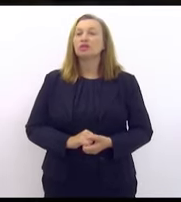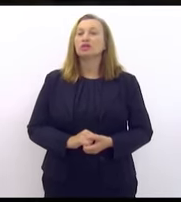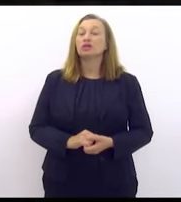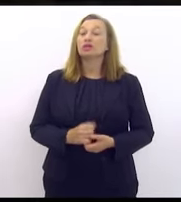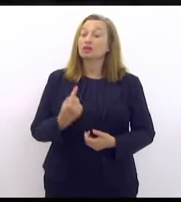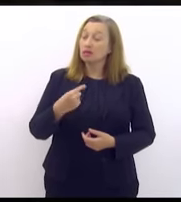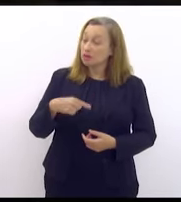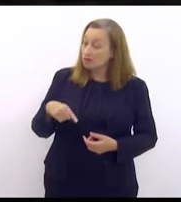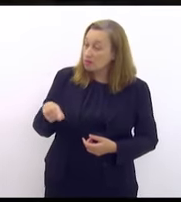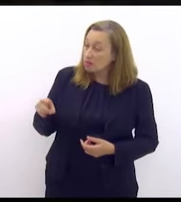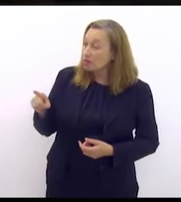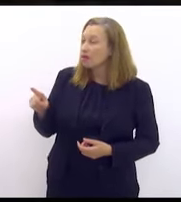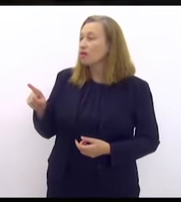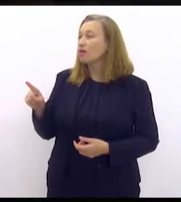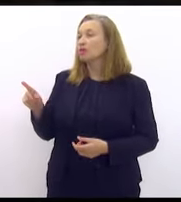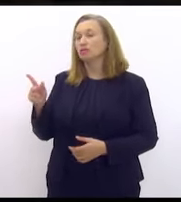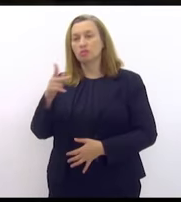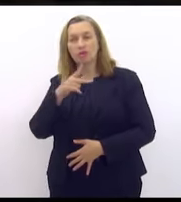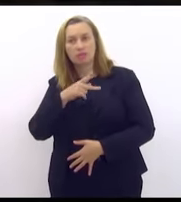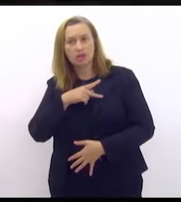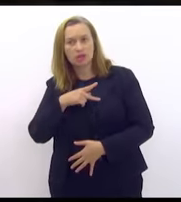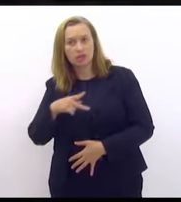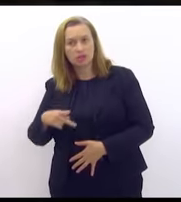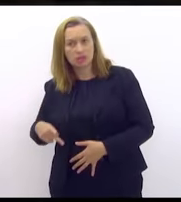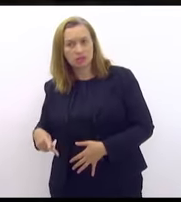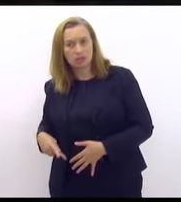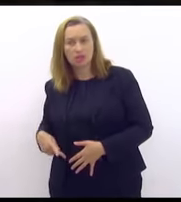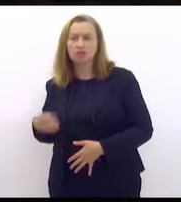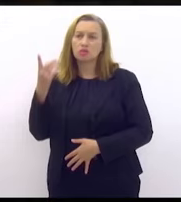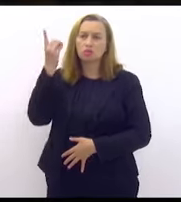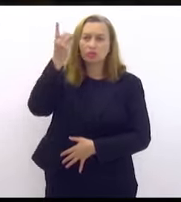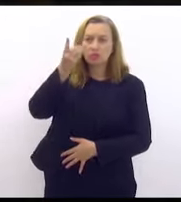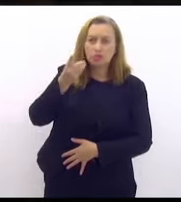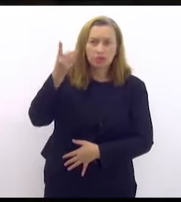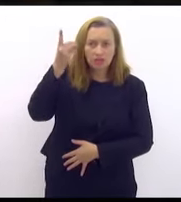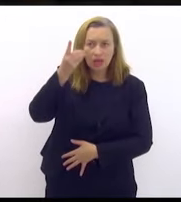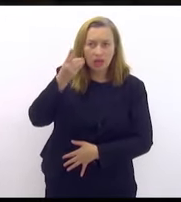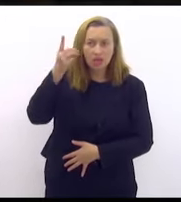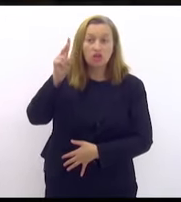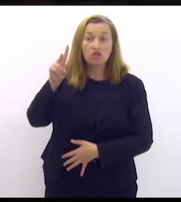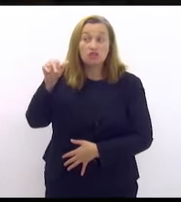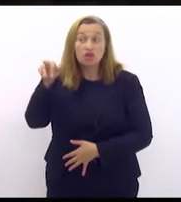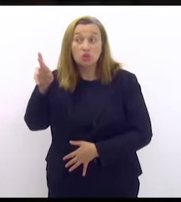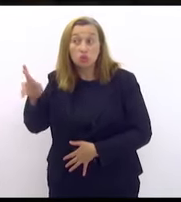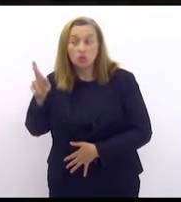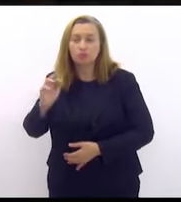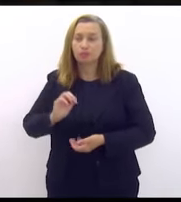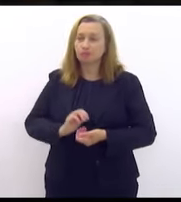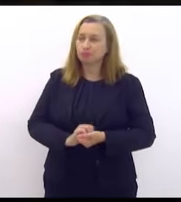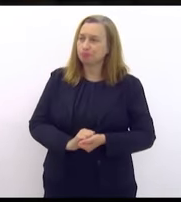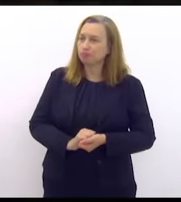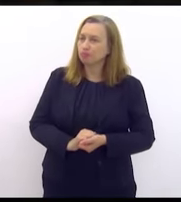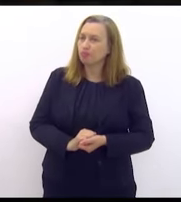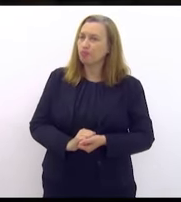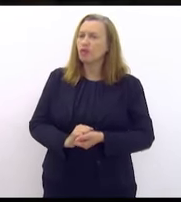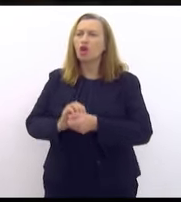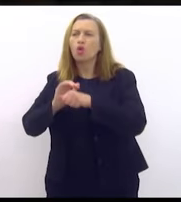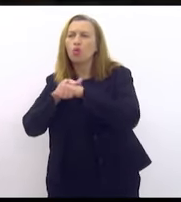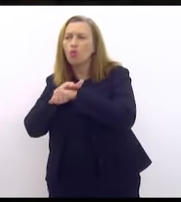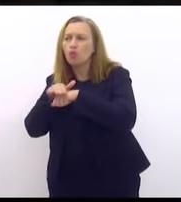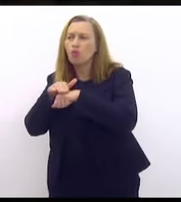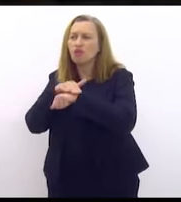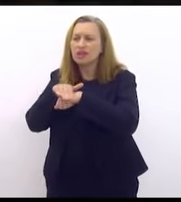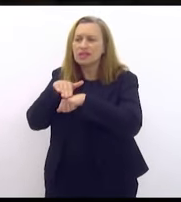levamos, sob a presidência, volto a dizer, deputado Vitor Júnior, a